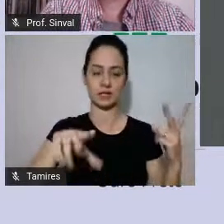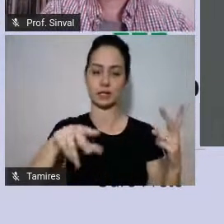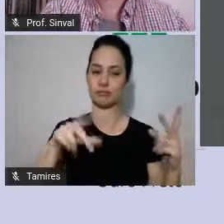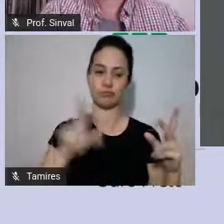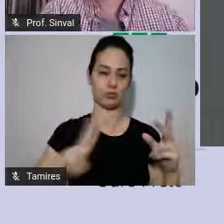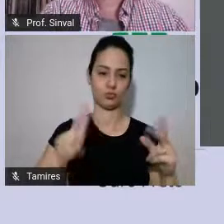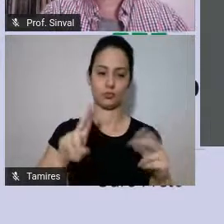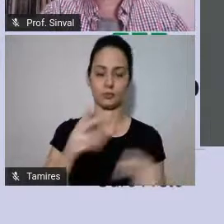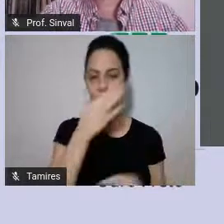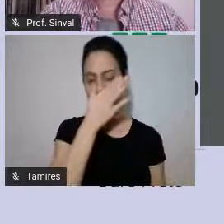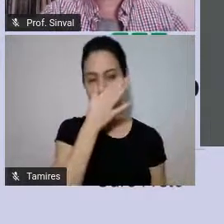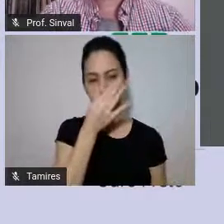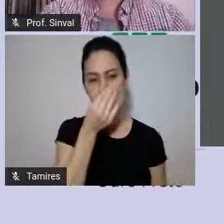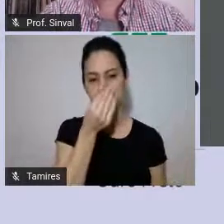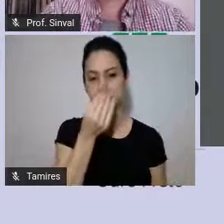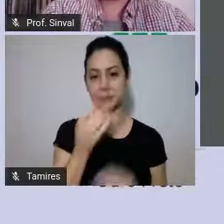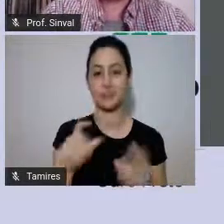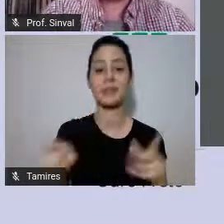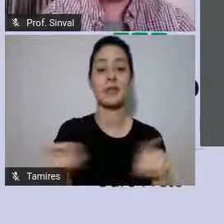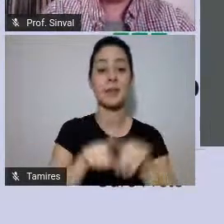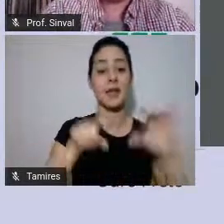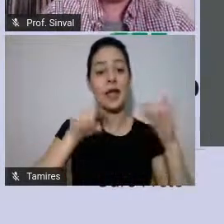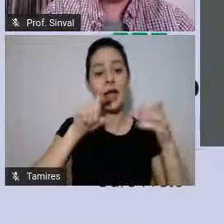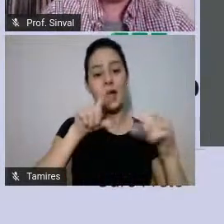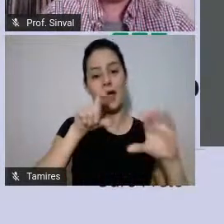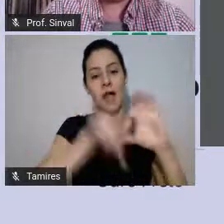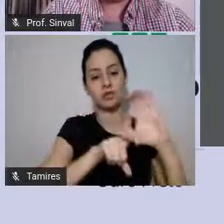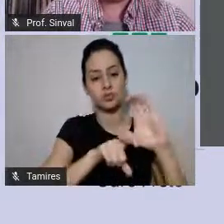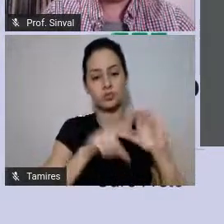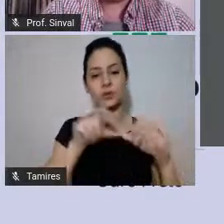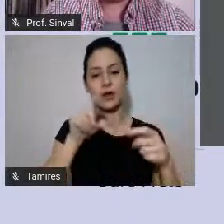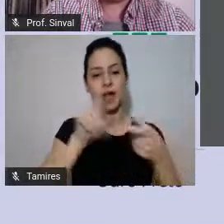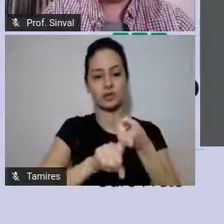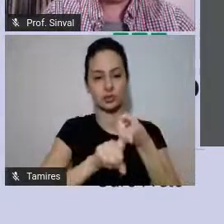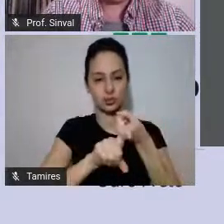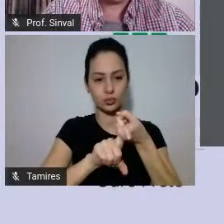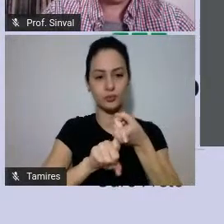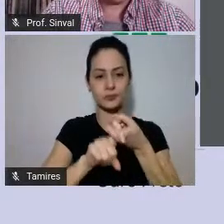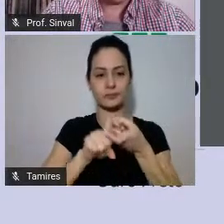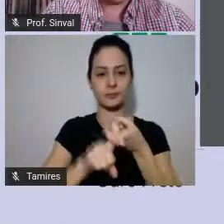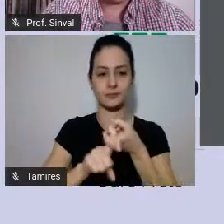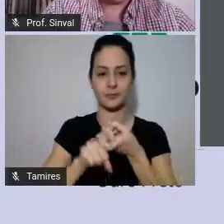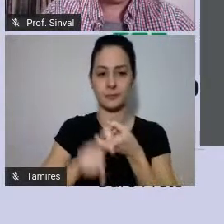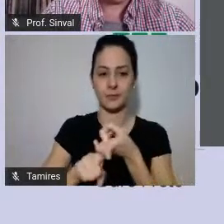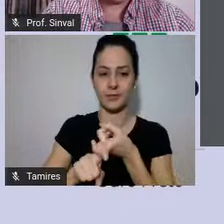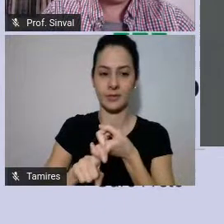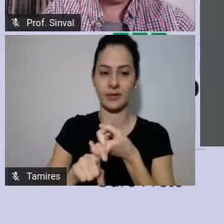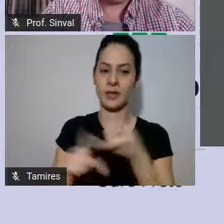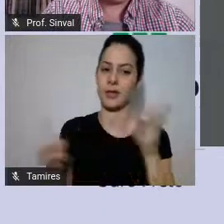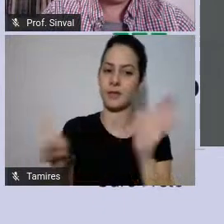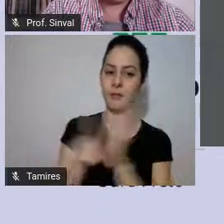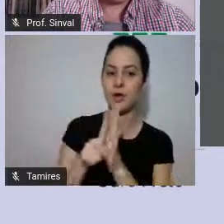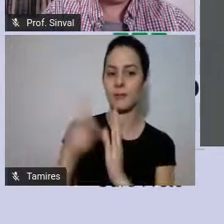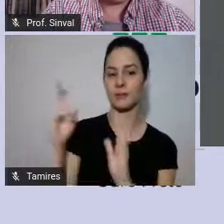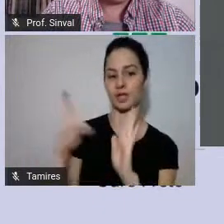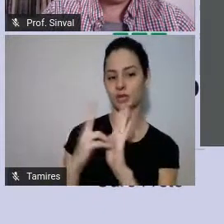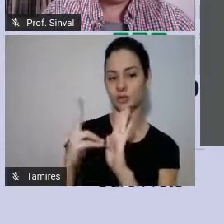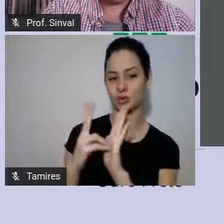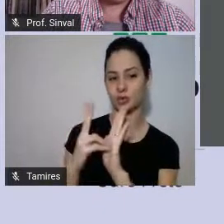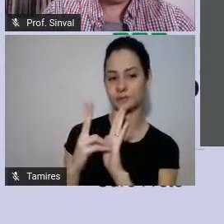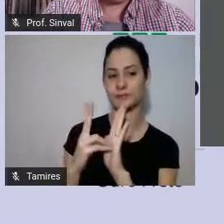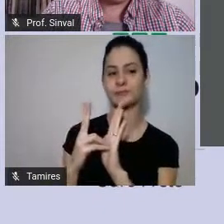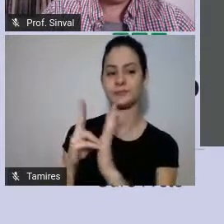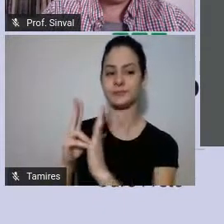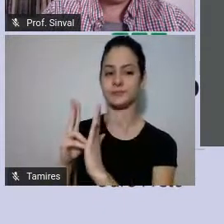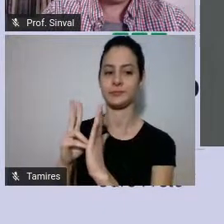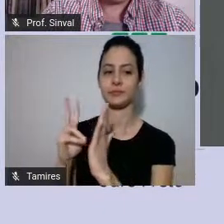passar. E do caju, ele fala que é um alimento, né, mais próprio dos índios selvagens,